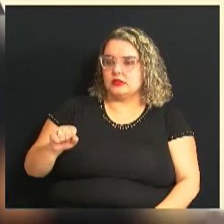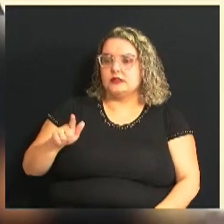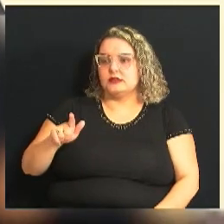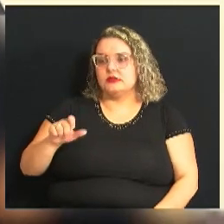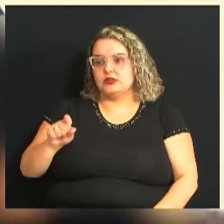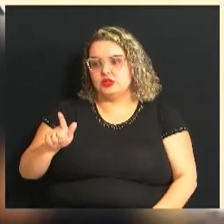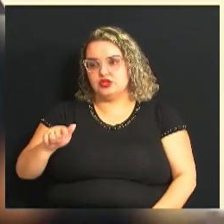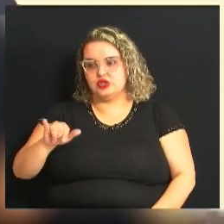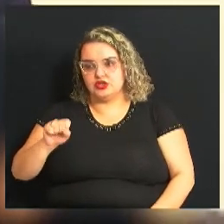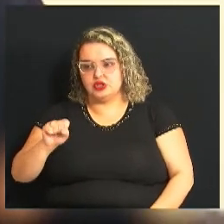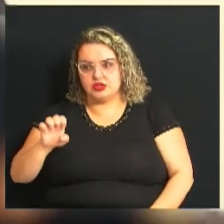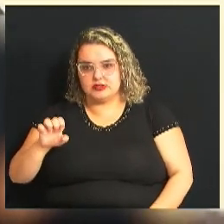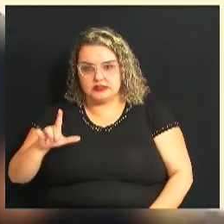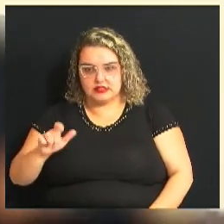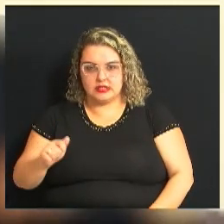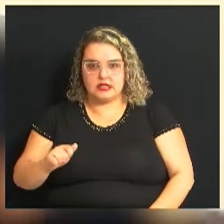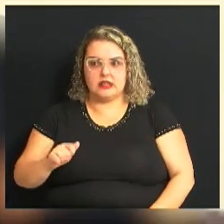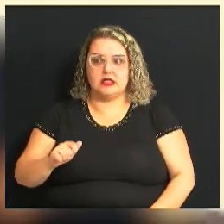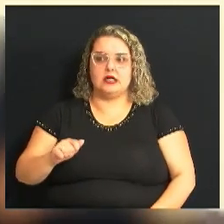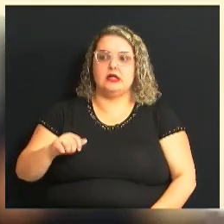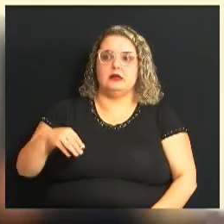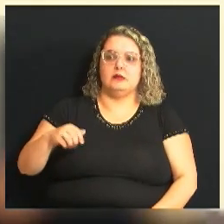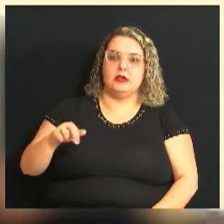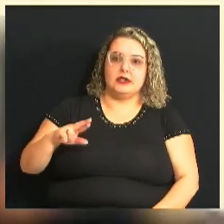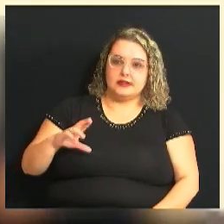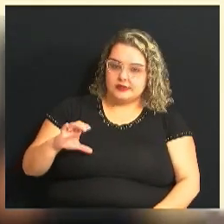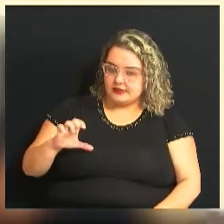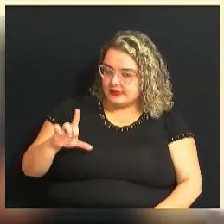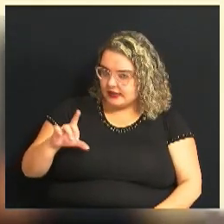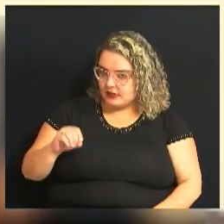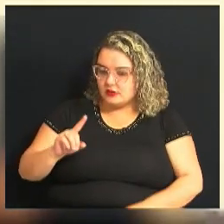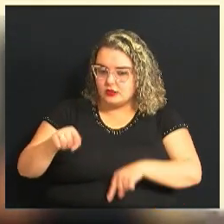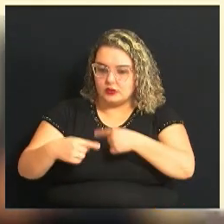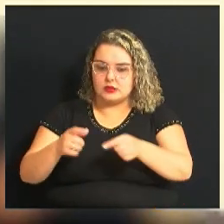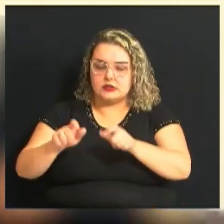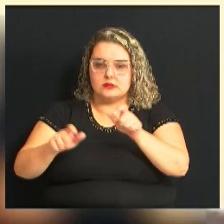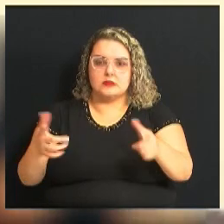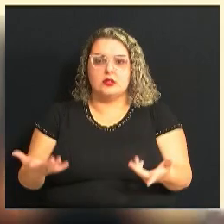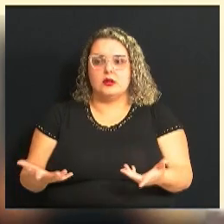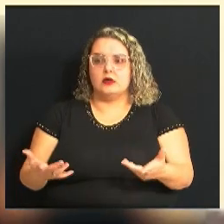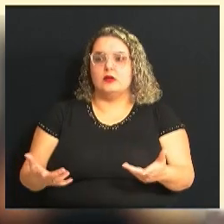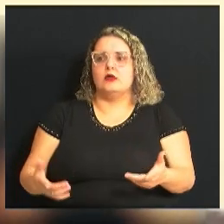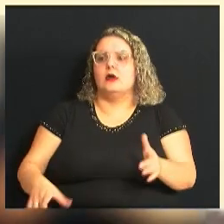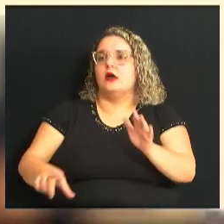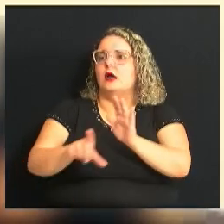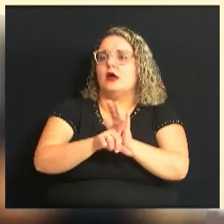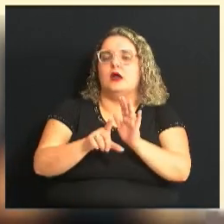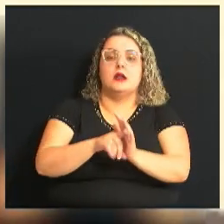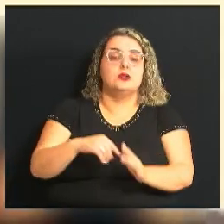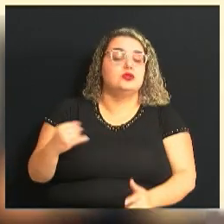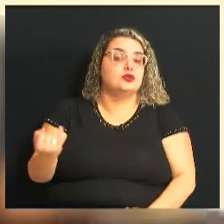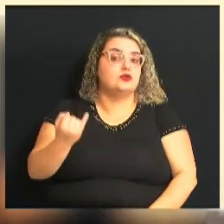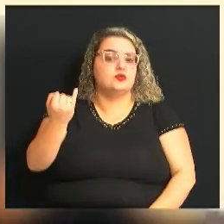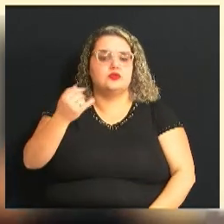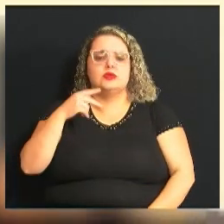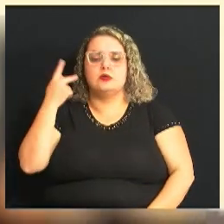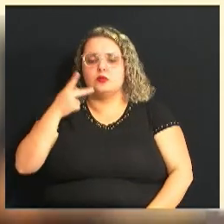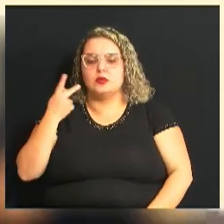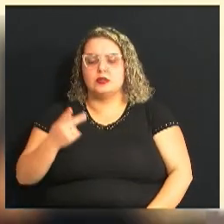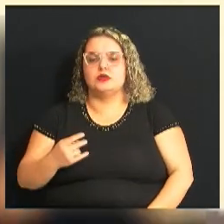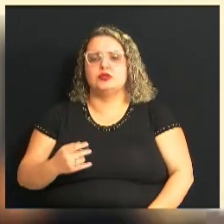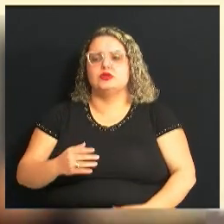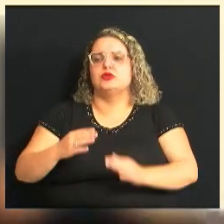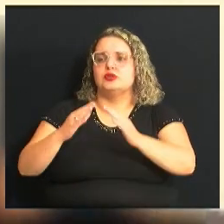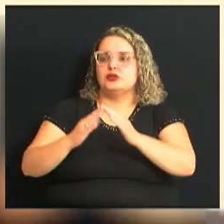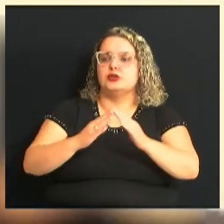outros, o ano passado, a lei do ex-Coab, que foi uma grande vitória para Campinas, um grande avanço na política de habitação